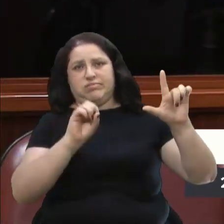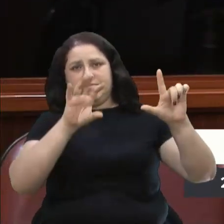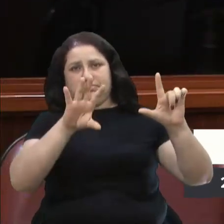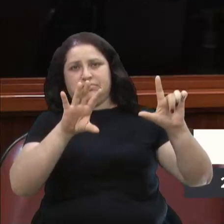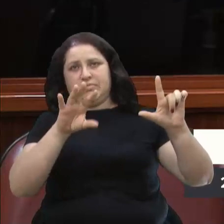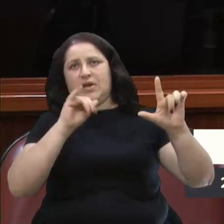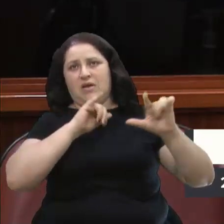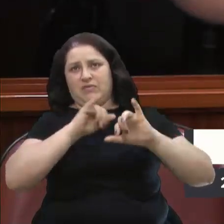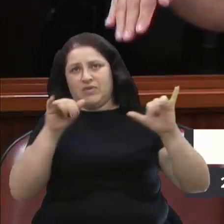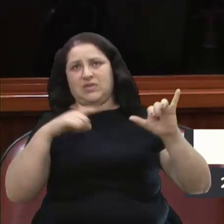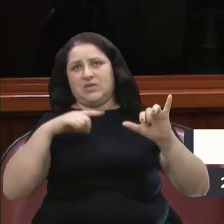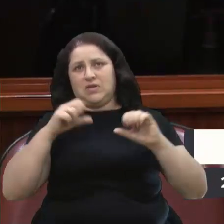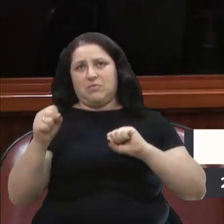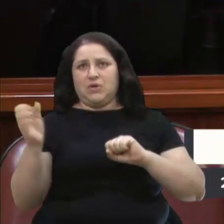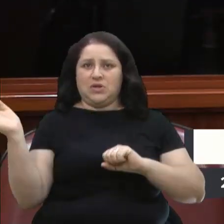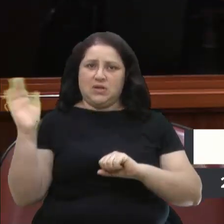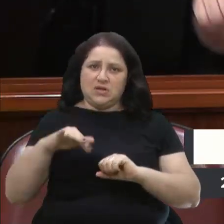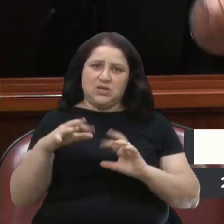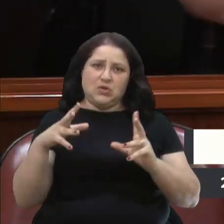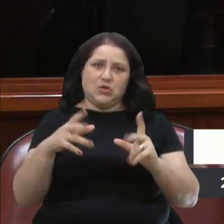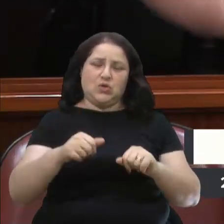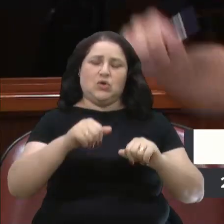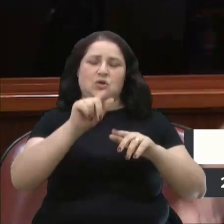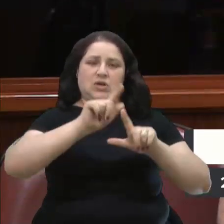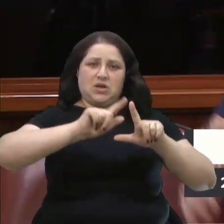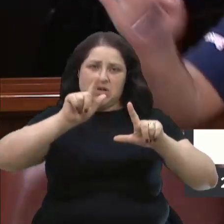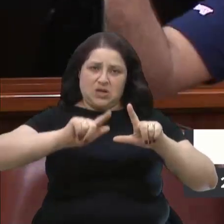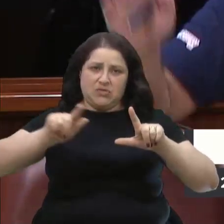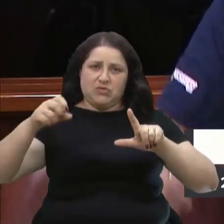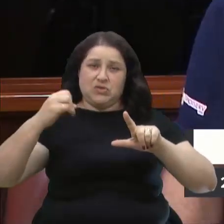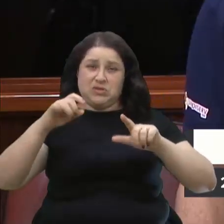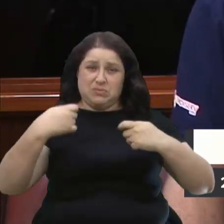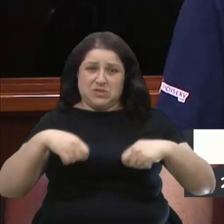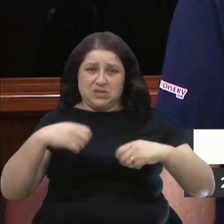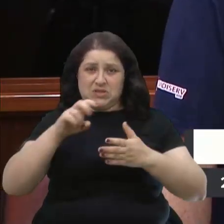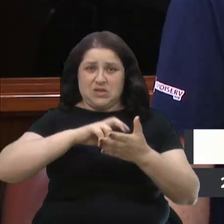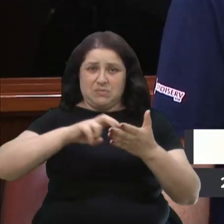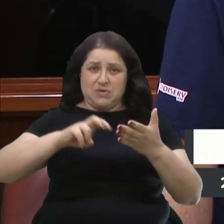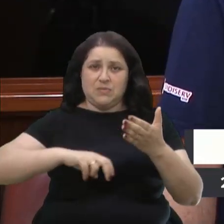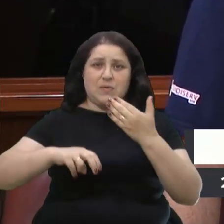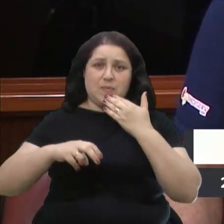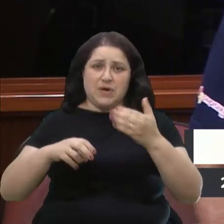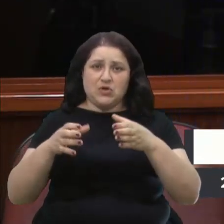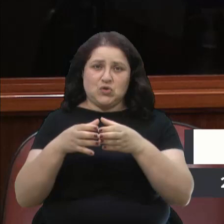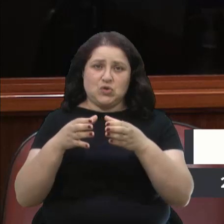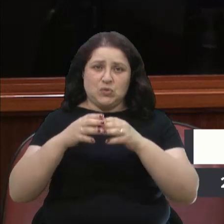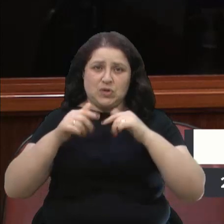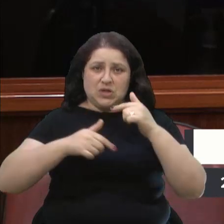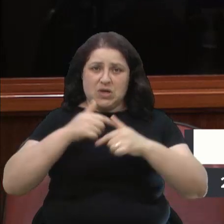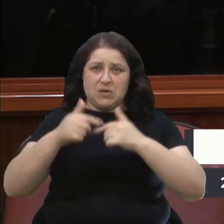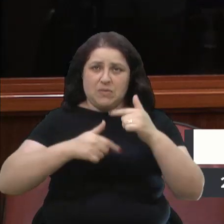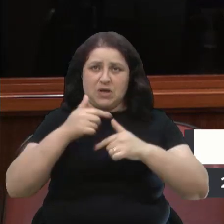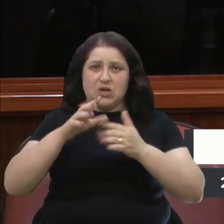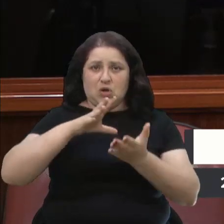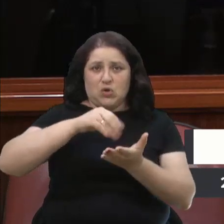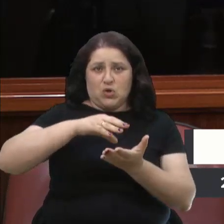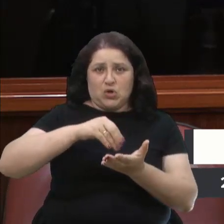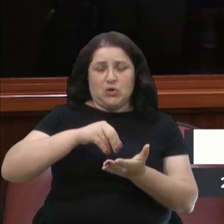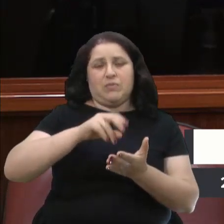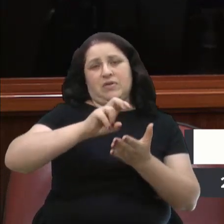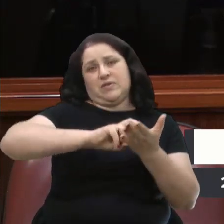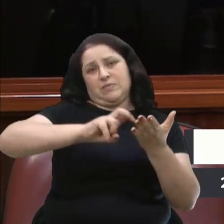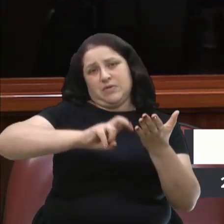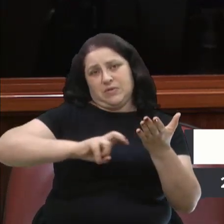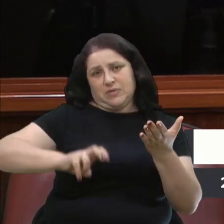atuarial lá que tem data show, dá para trazer todos os gráficos, tudo, se precisar imprimir. A gente pede aí para o pessoal da cópia fazer as impressões